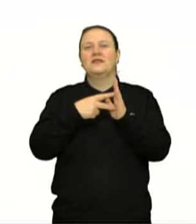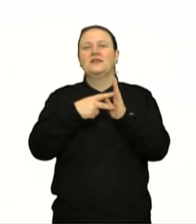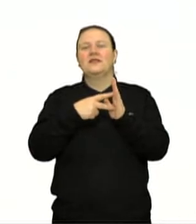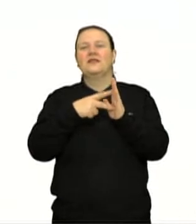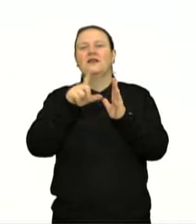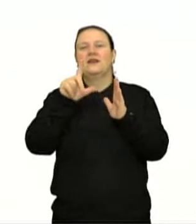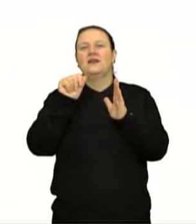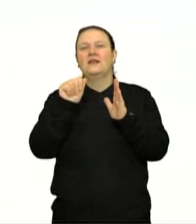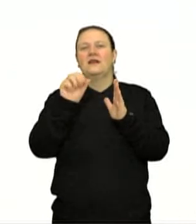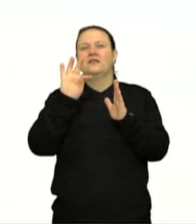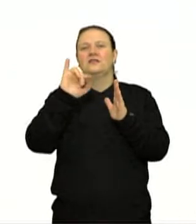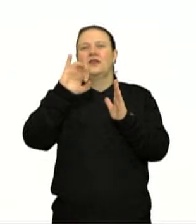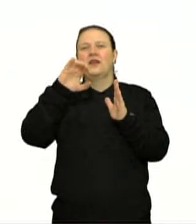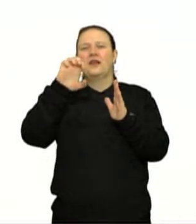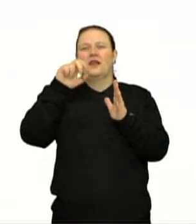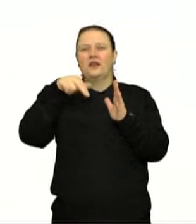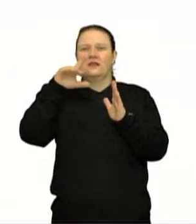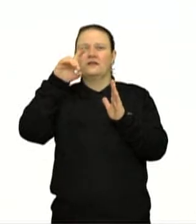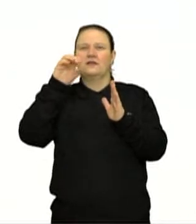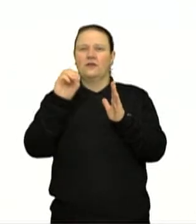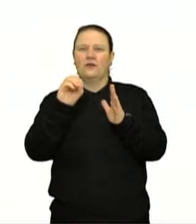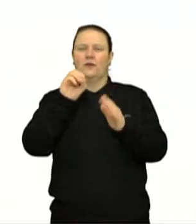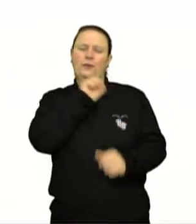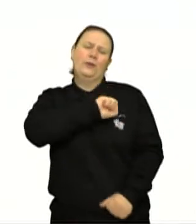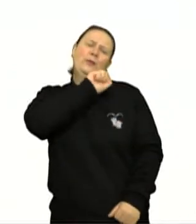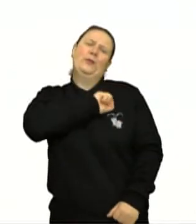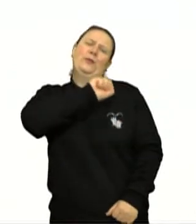o coração. Um falso amigo.